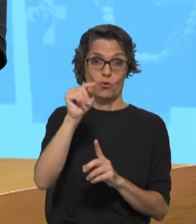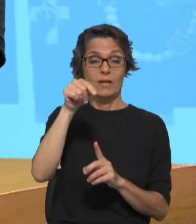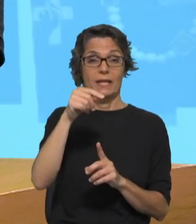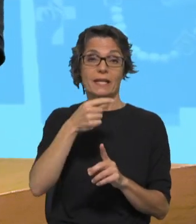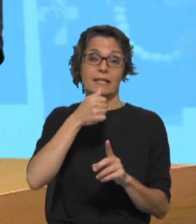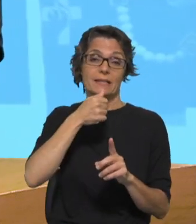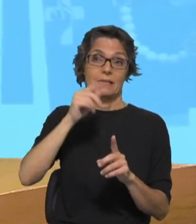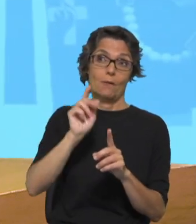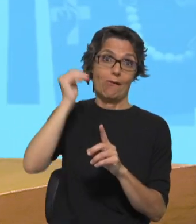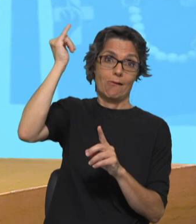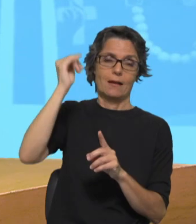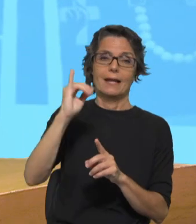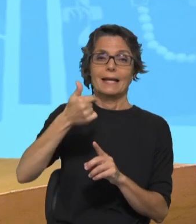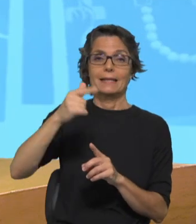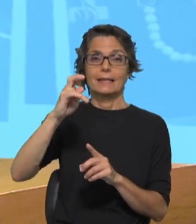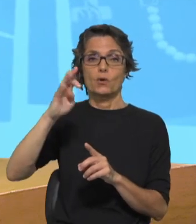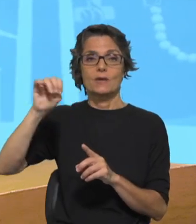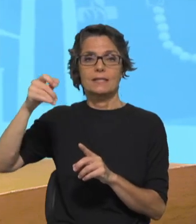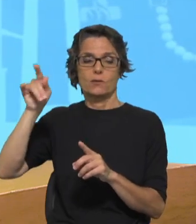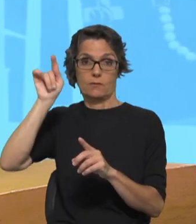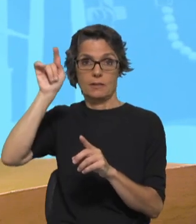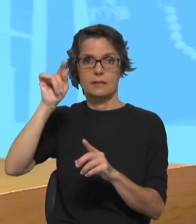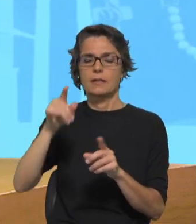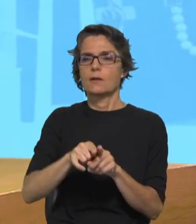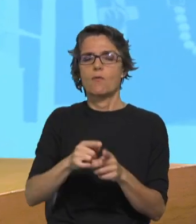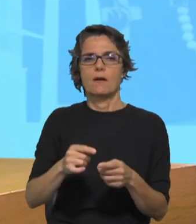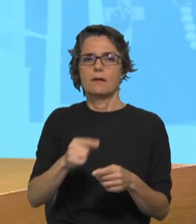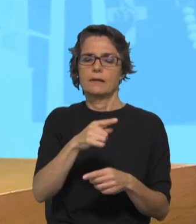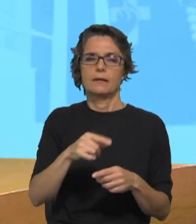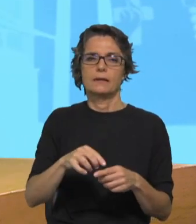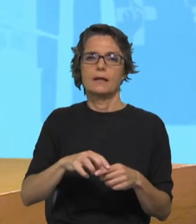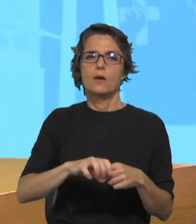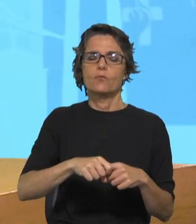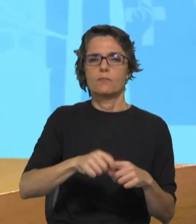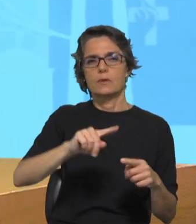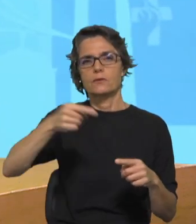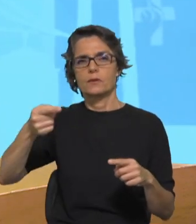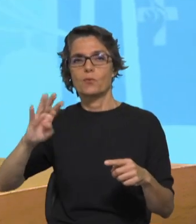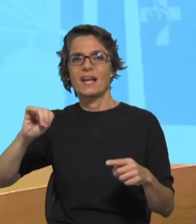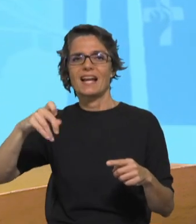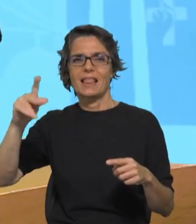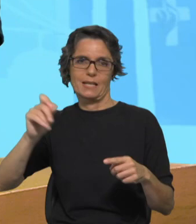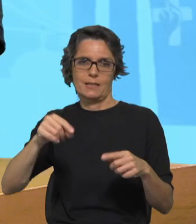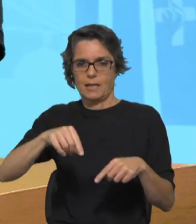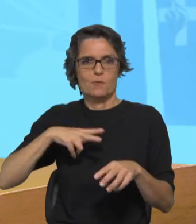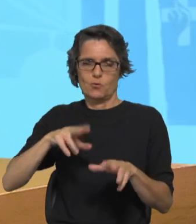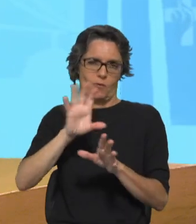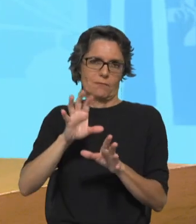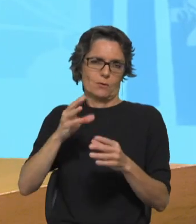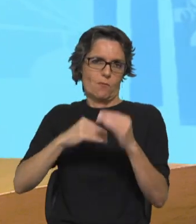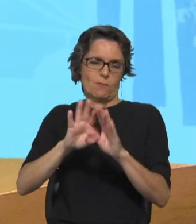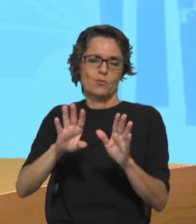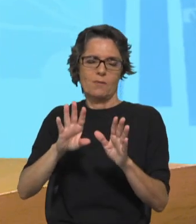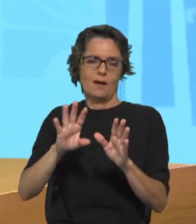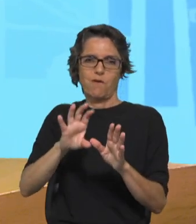Sidon, um pouco mais longe. Olha, era como se ele andasse no Minho e fosse para a Galiza. Ok, pronto. Foi